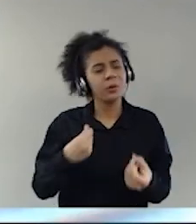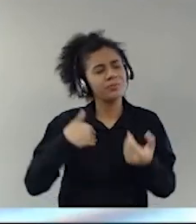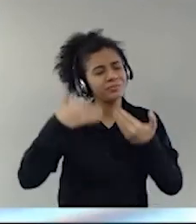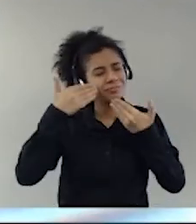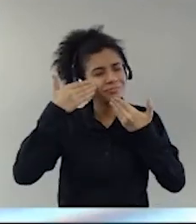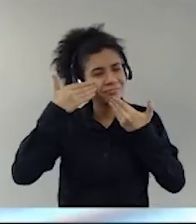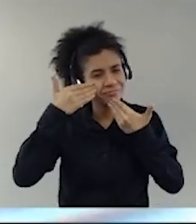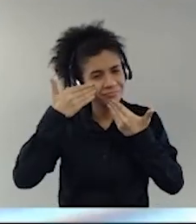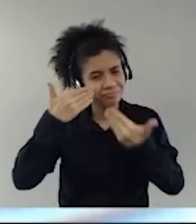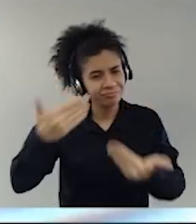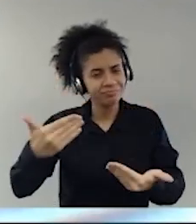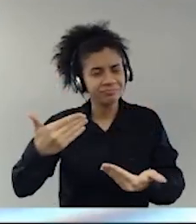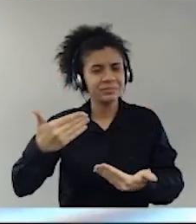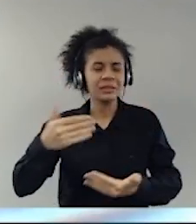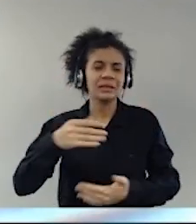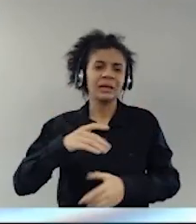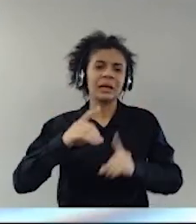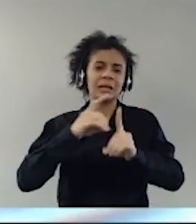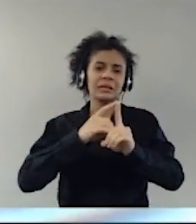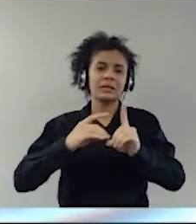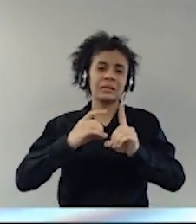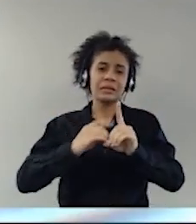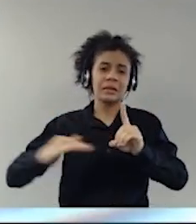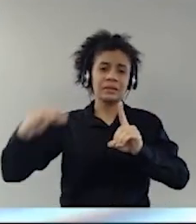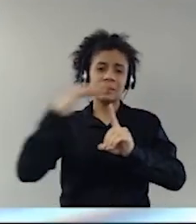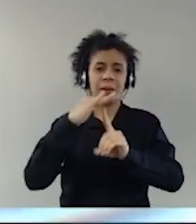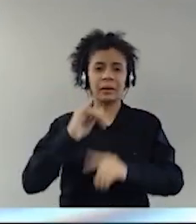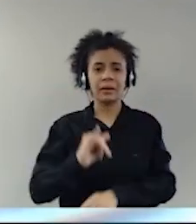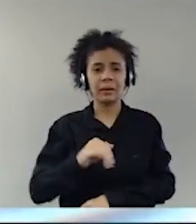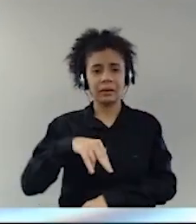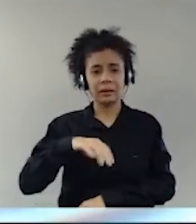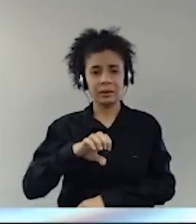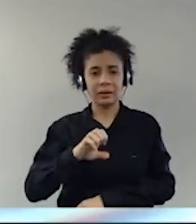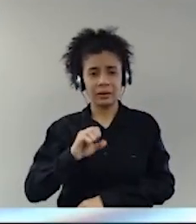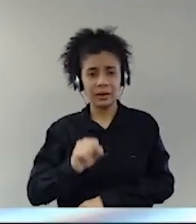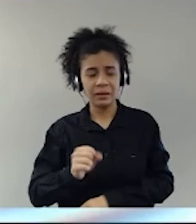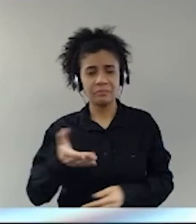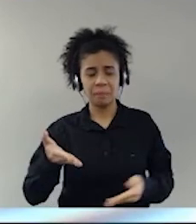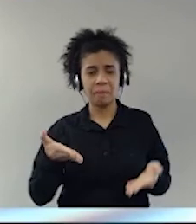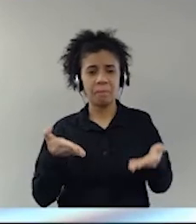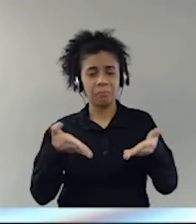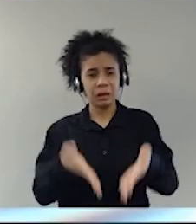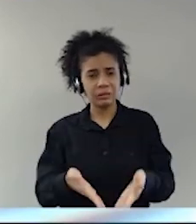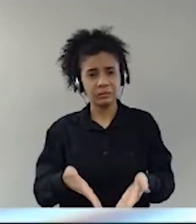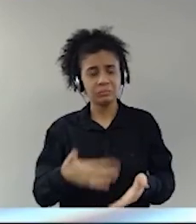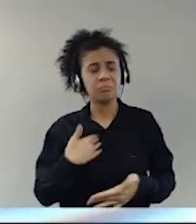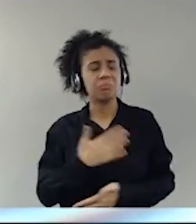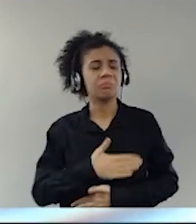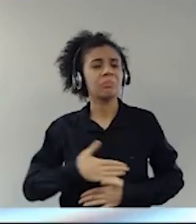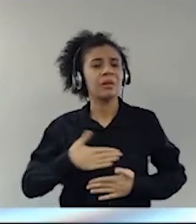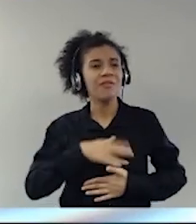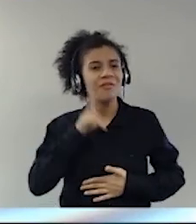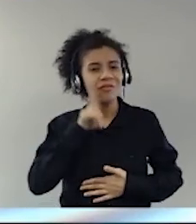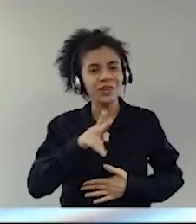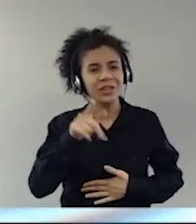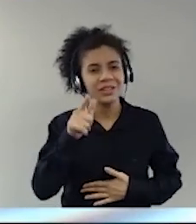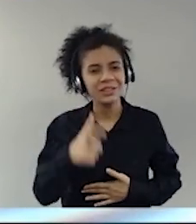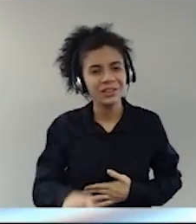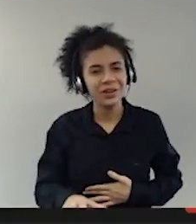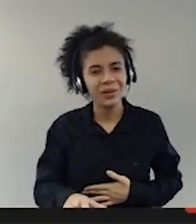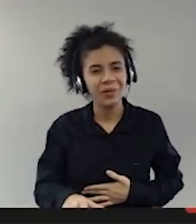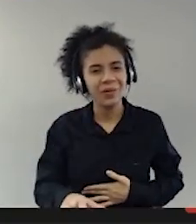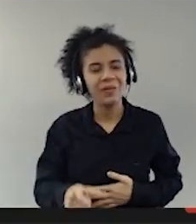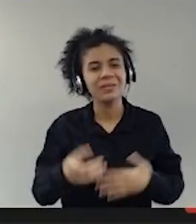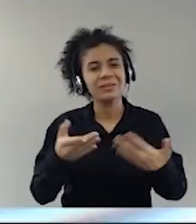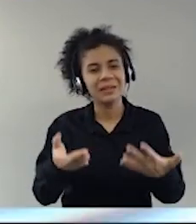à desembargadora Inês Virgínia pela sua participação. Um prazer muito grande revê-la, desembargadora